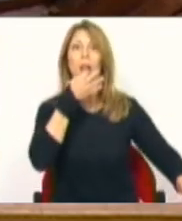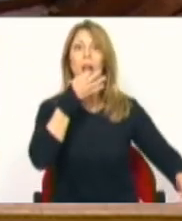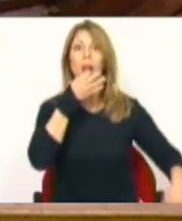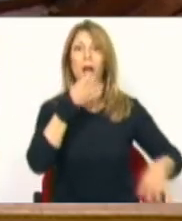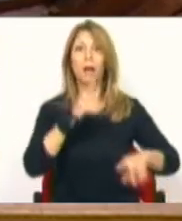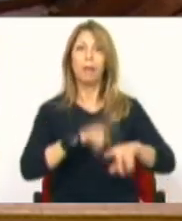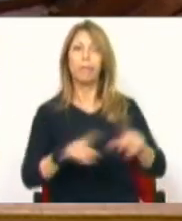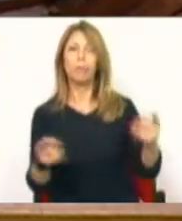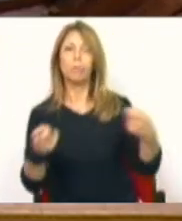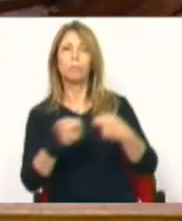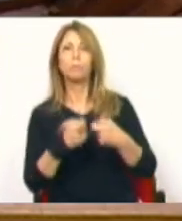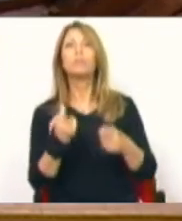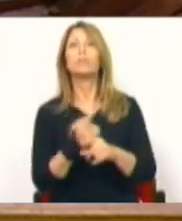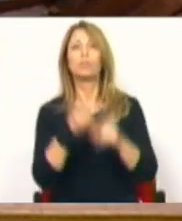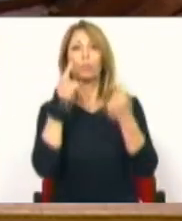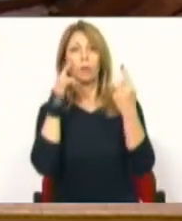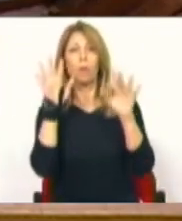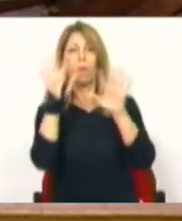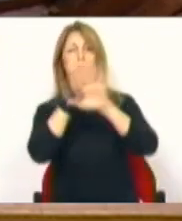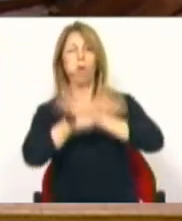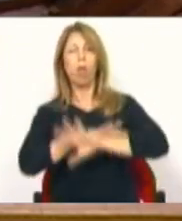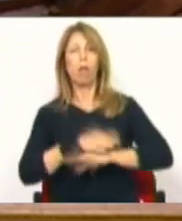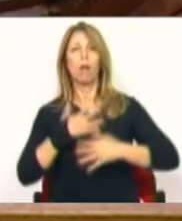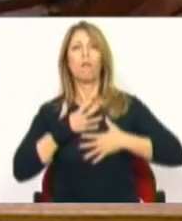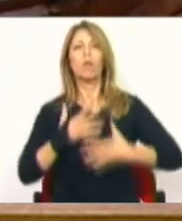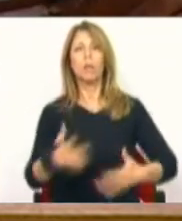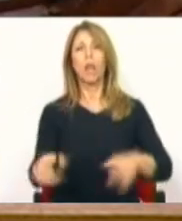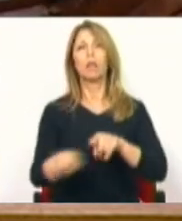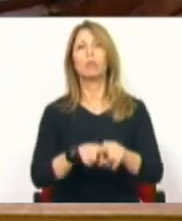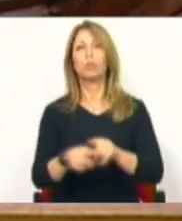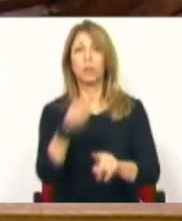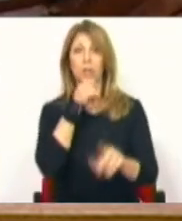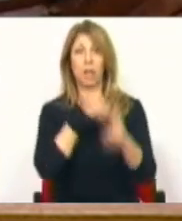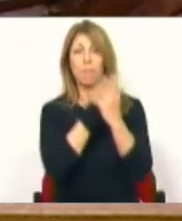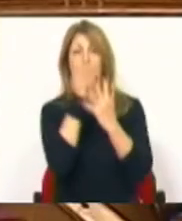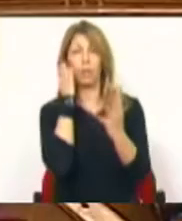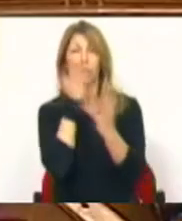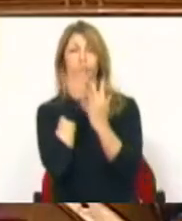a falta de vontade política para tomar medidas concretas.